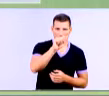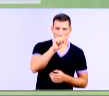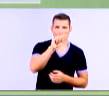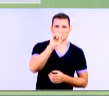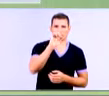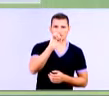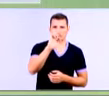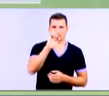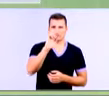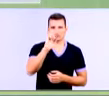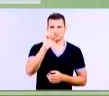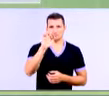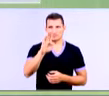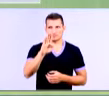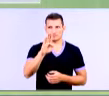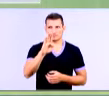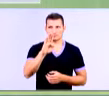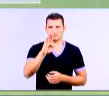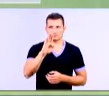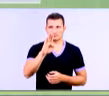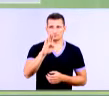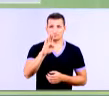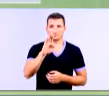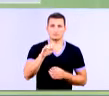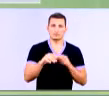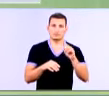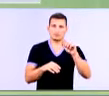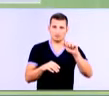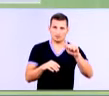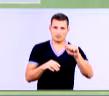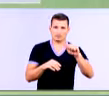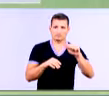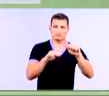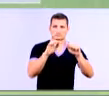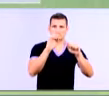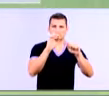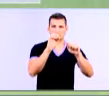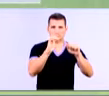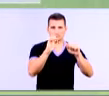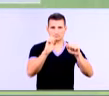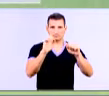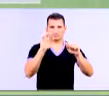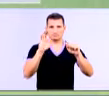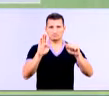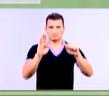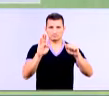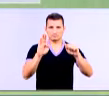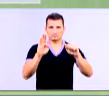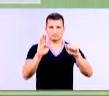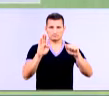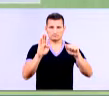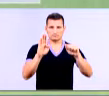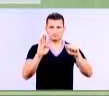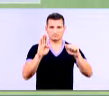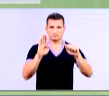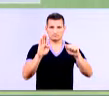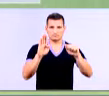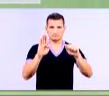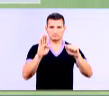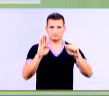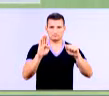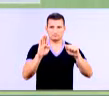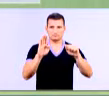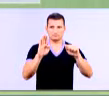né? Isso aqui, gente, é um valor lógico, isso aqui é um outro valor lógico. Expressão lógica tem que juntar